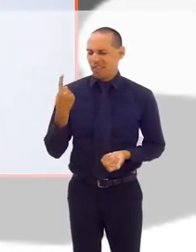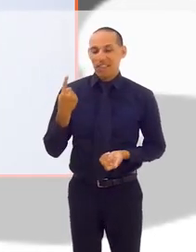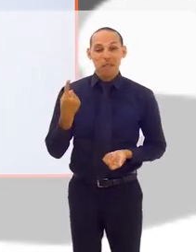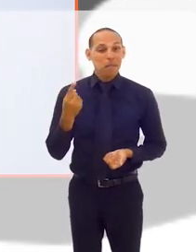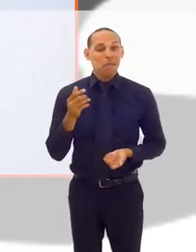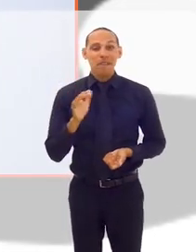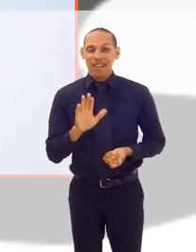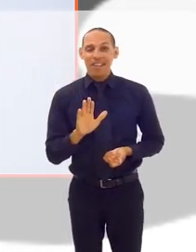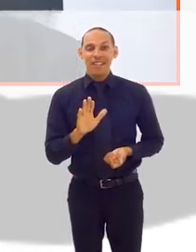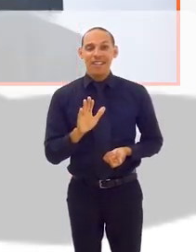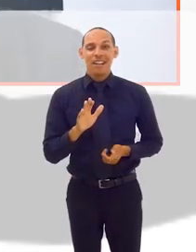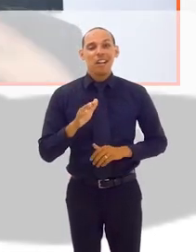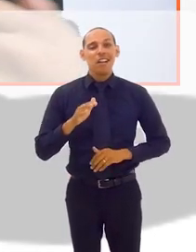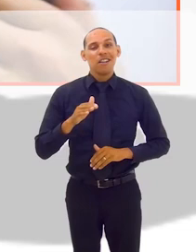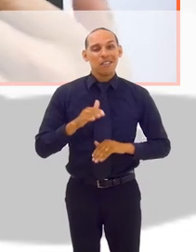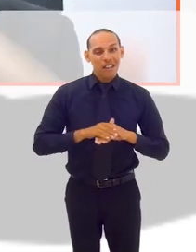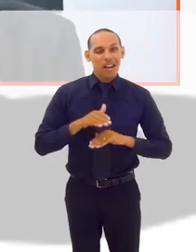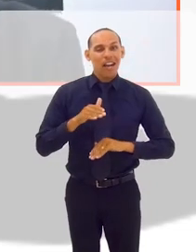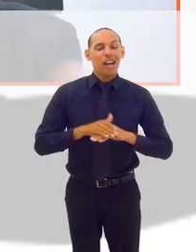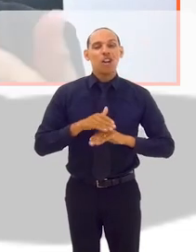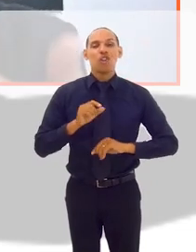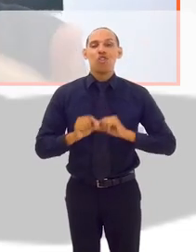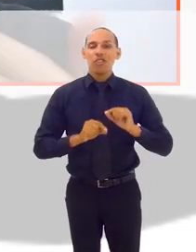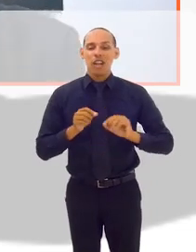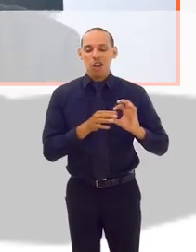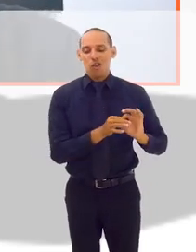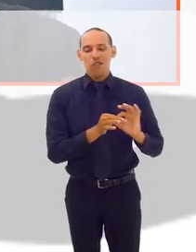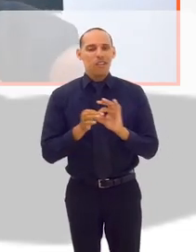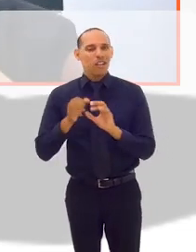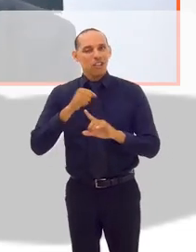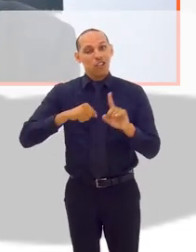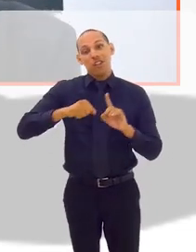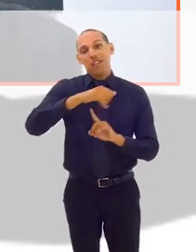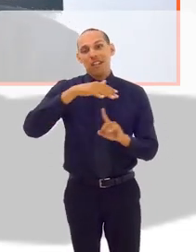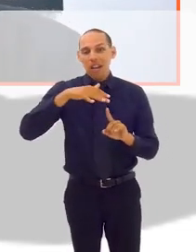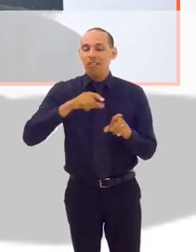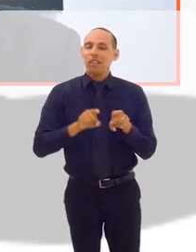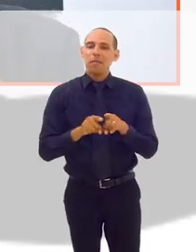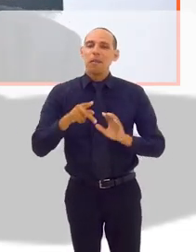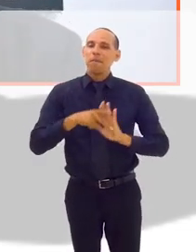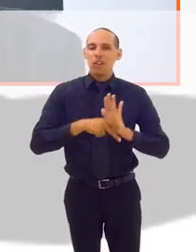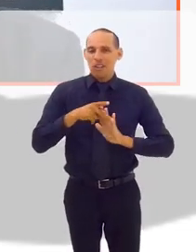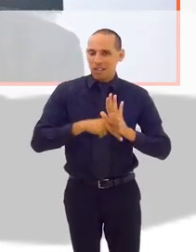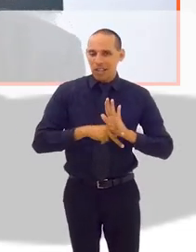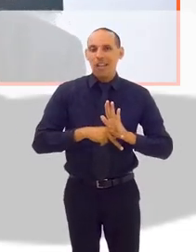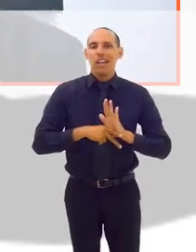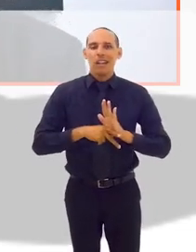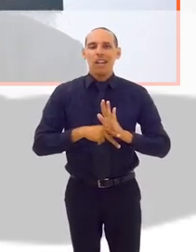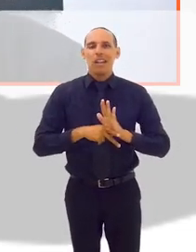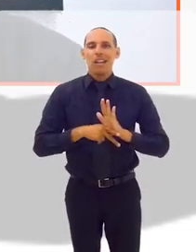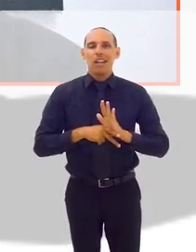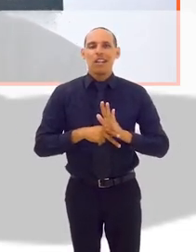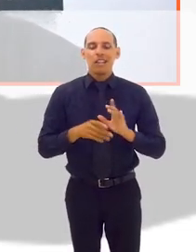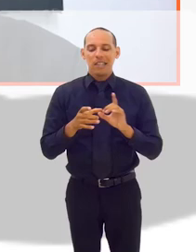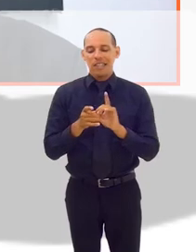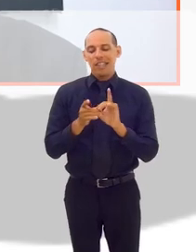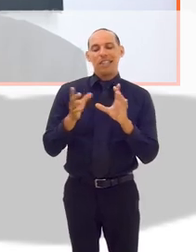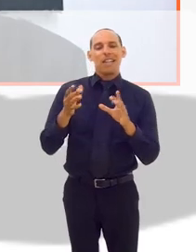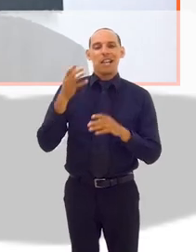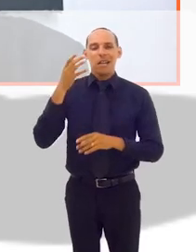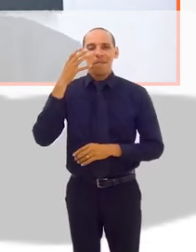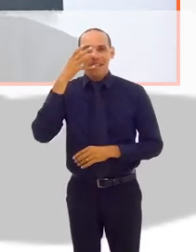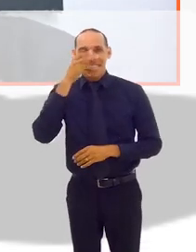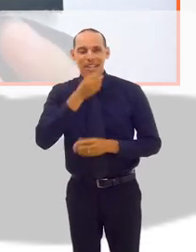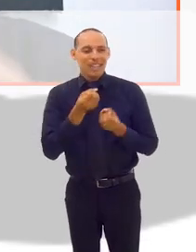forma estranha, mas fazendo parte de um contexto social, de um projeto de democratização da